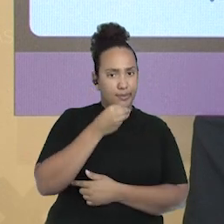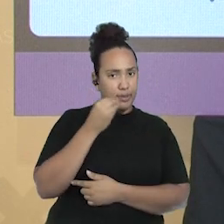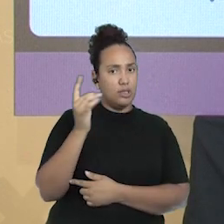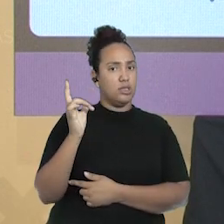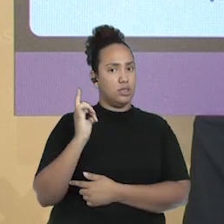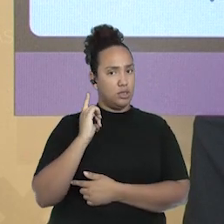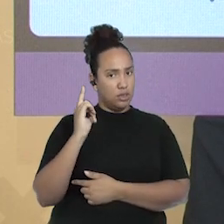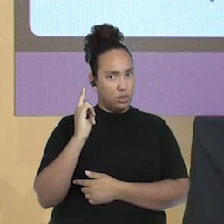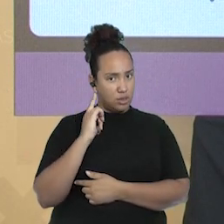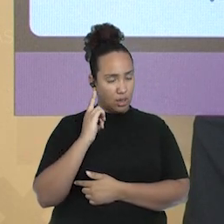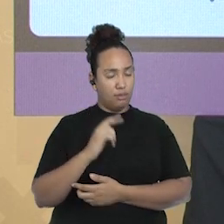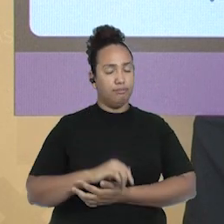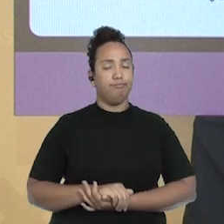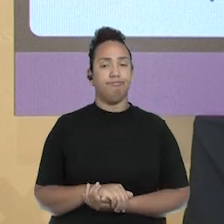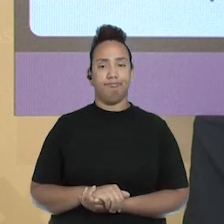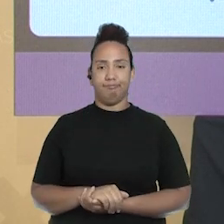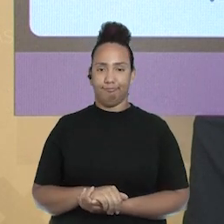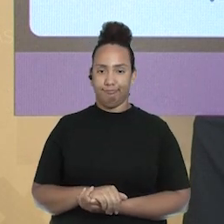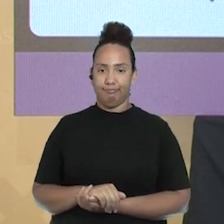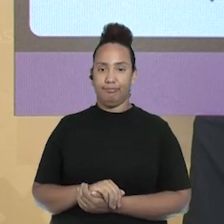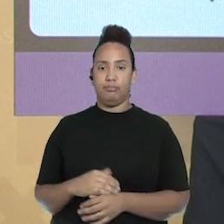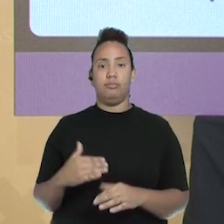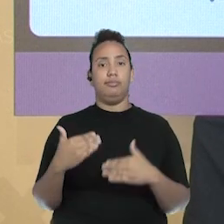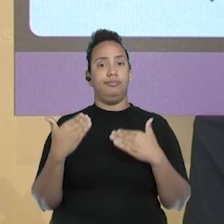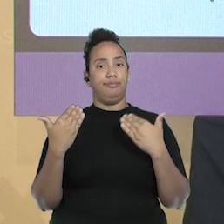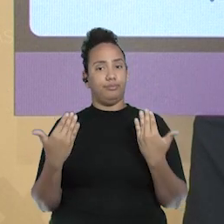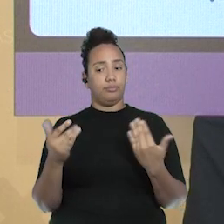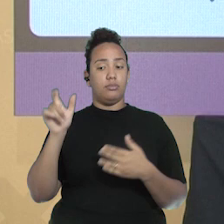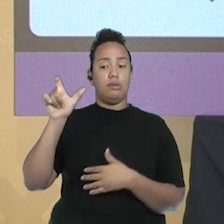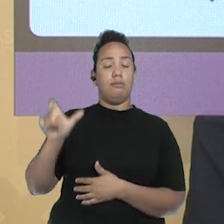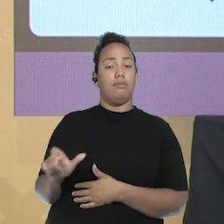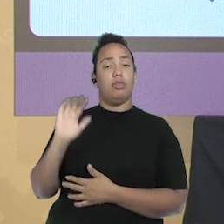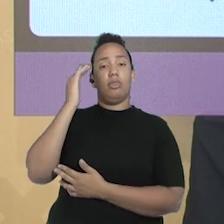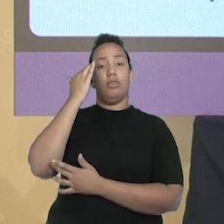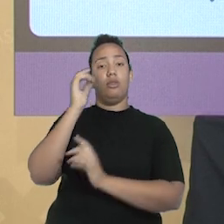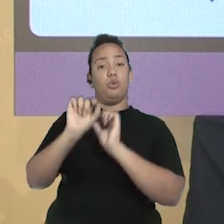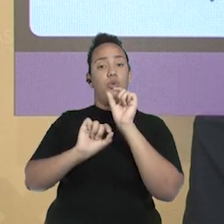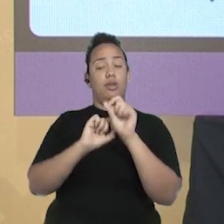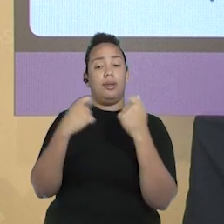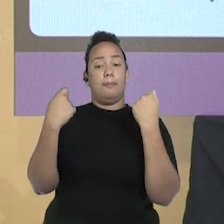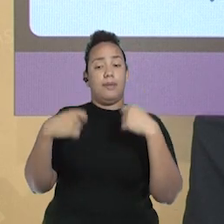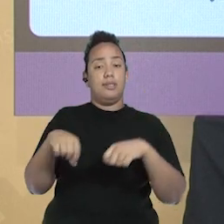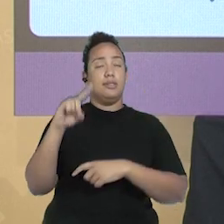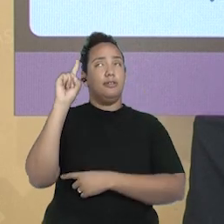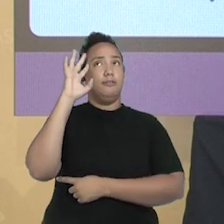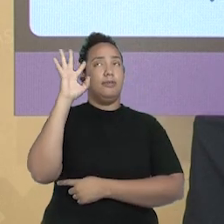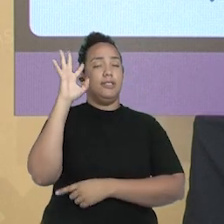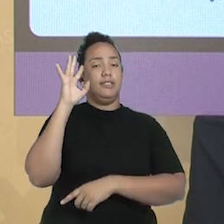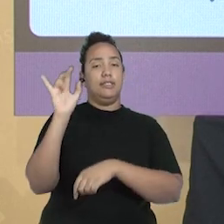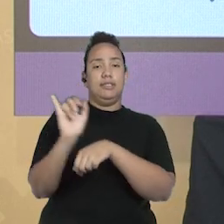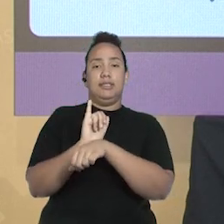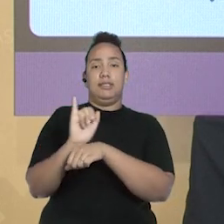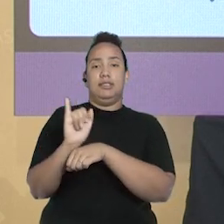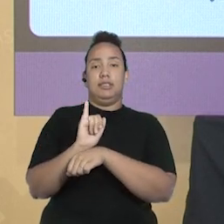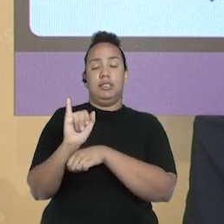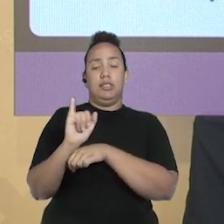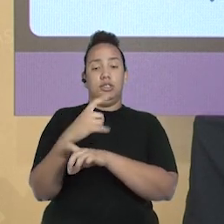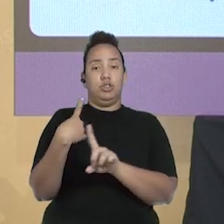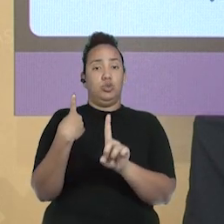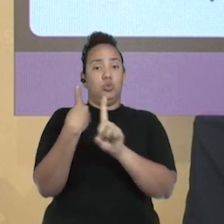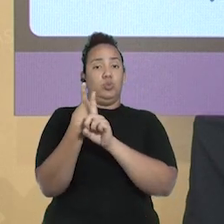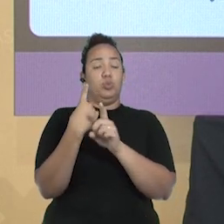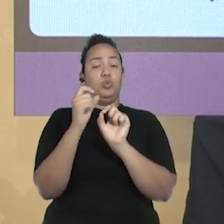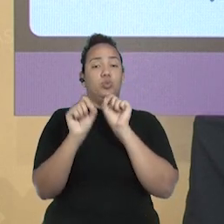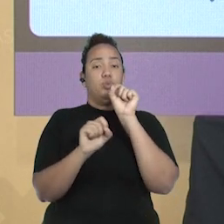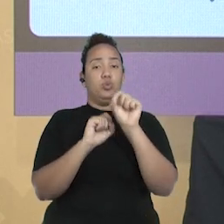jovens estudantes. Logo, ele compreendeu que precisa pensar em estratégia que alcance as